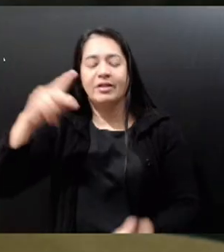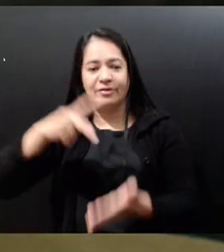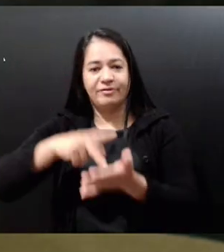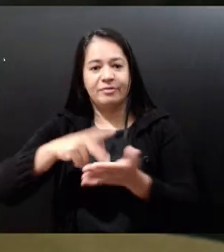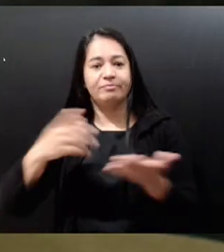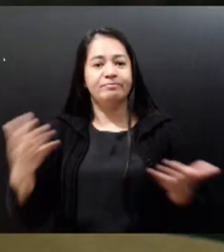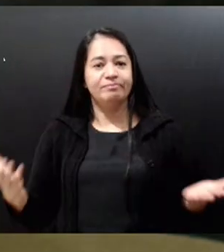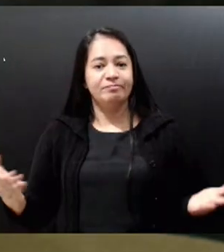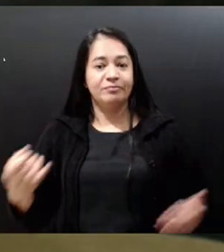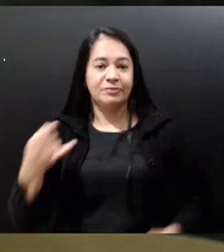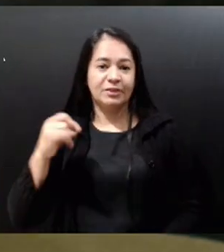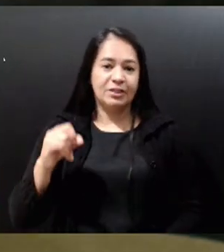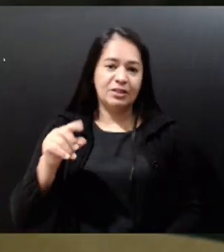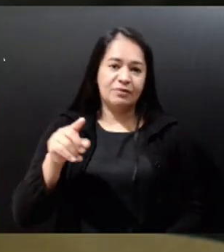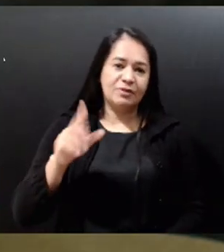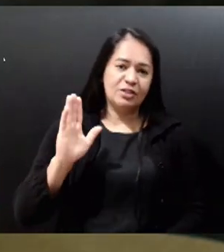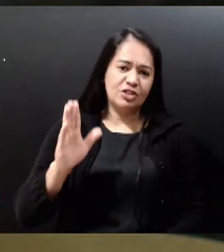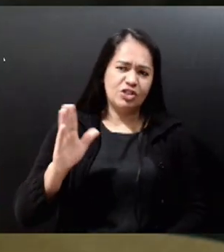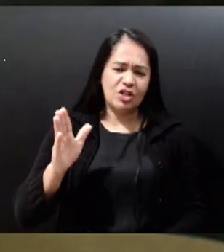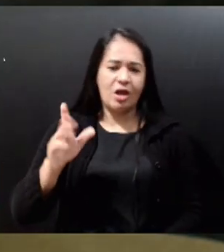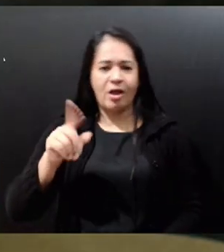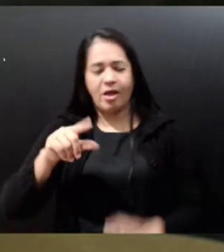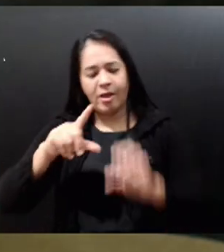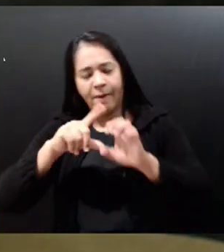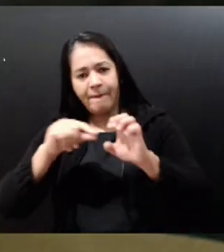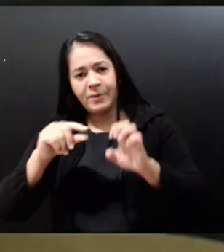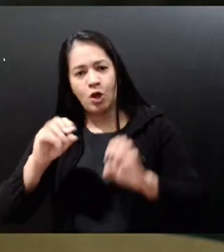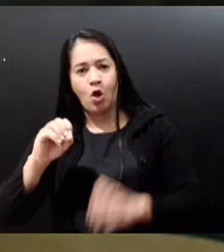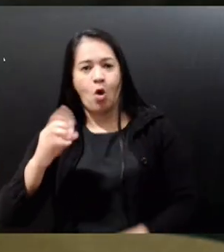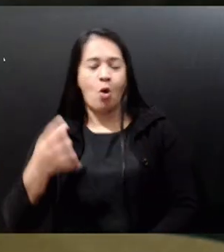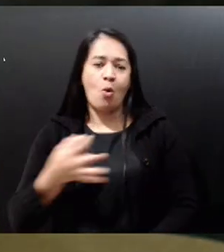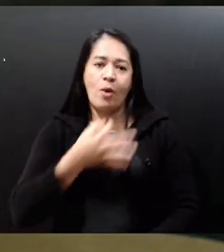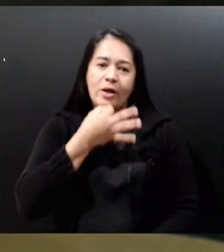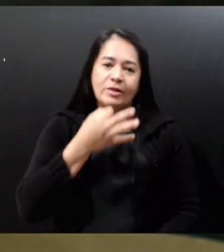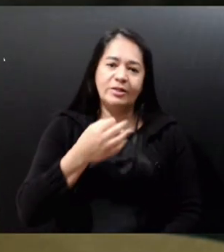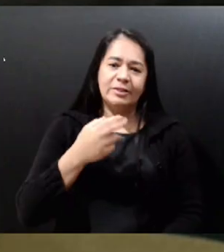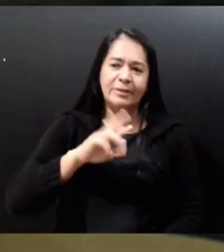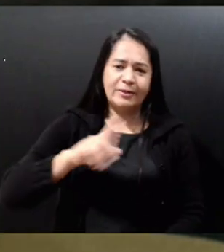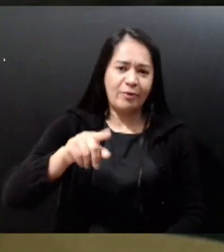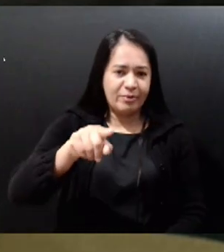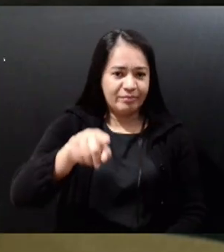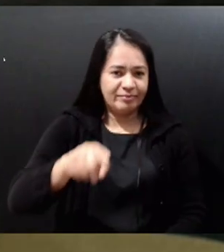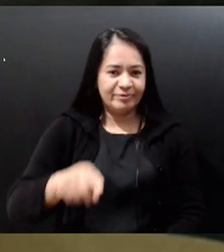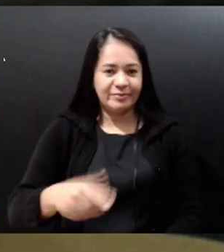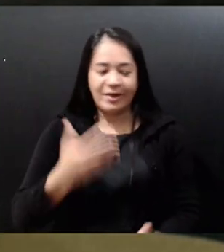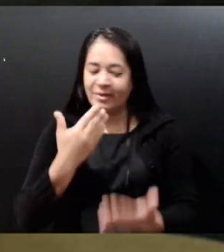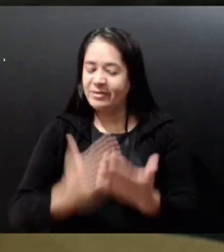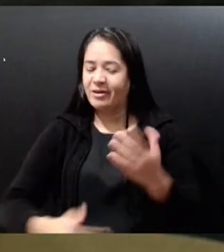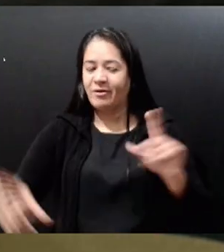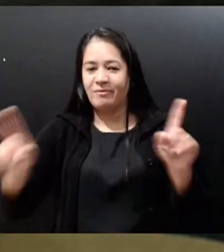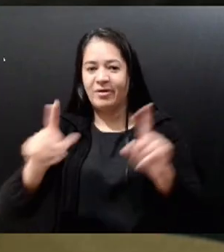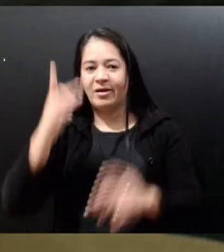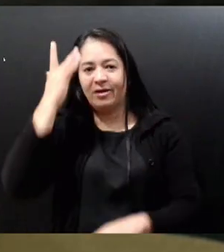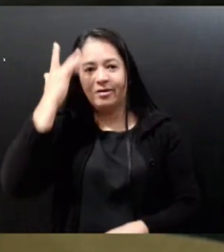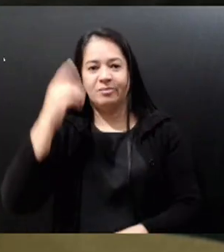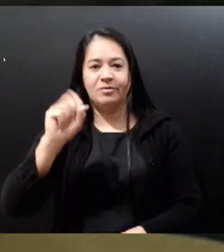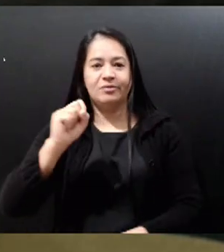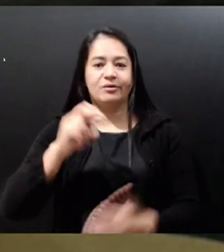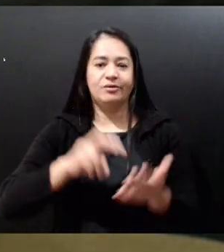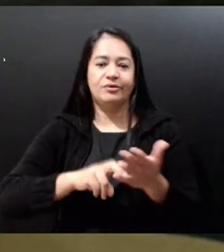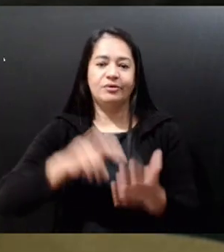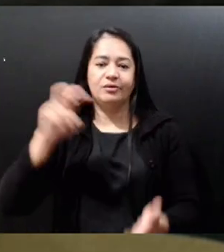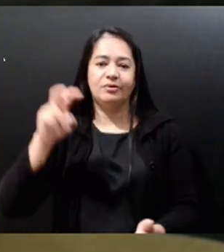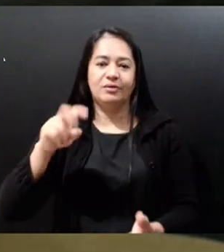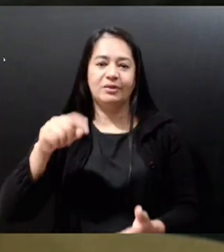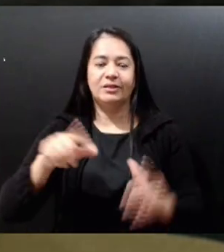acha que isso não é para você, não perca, então, amanhã, a partir das 8 da manhã, aqui na TV Câmara Campinas, mais uma edição do nosso